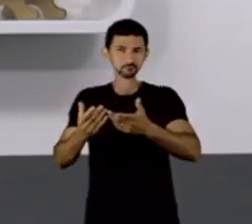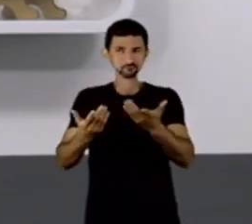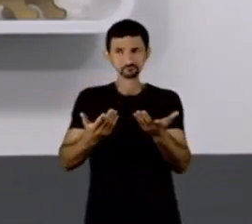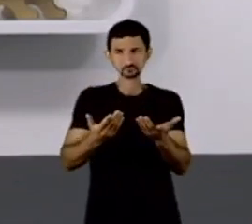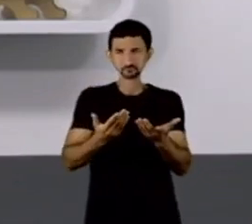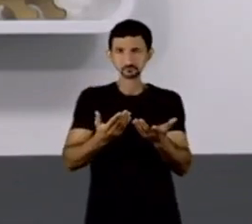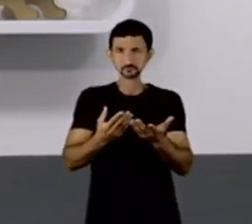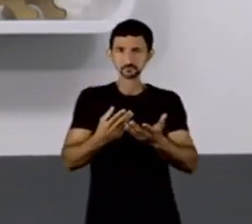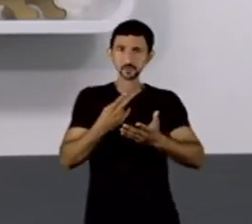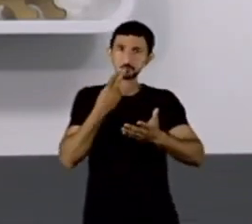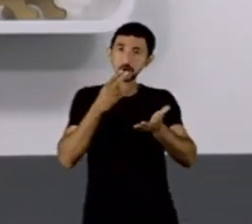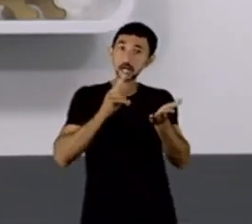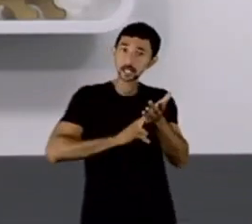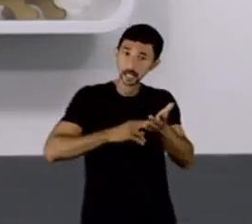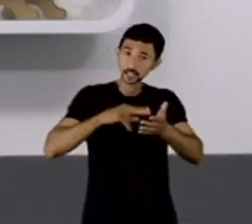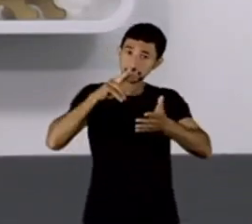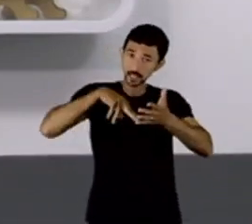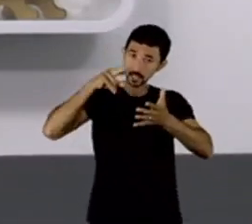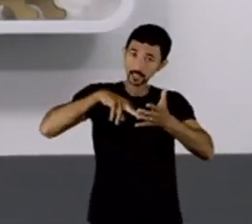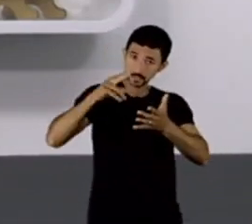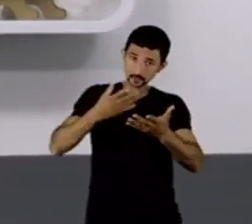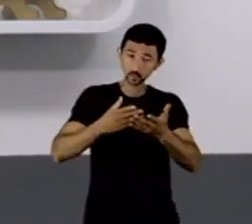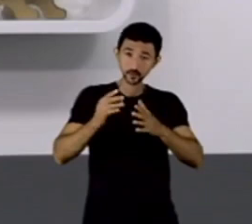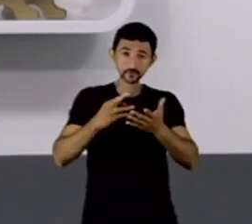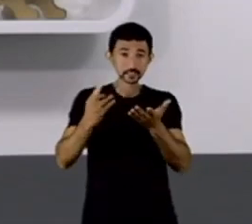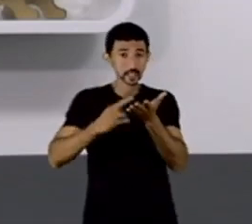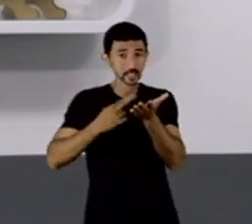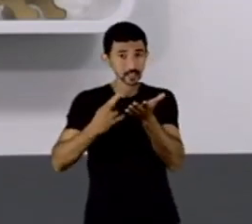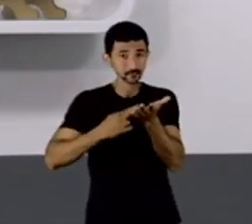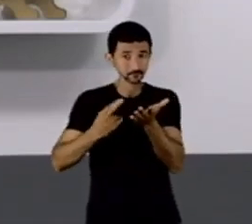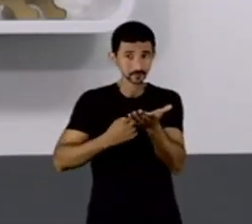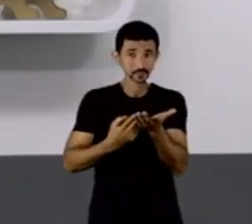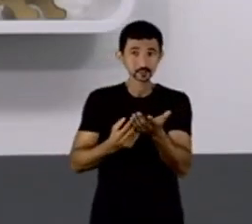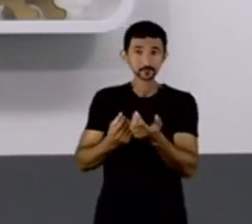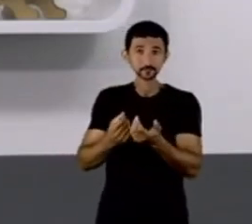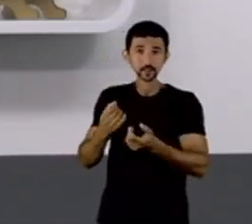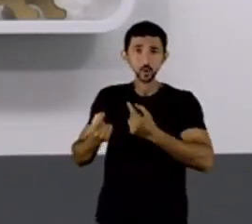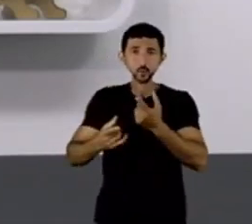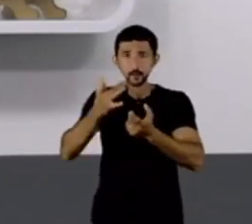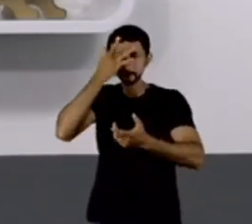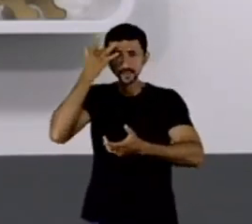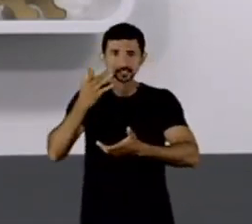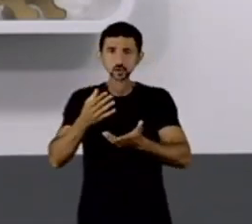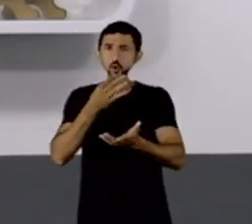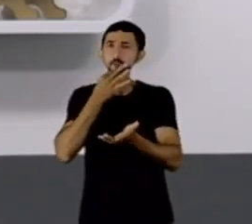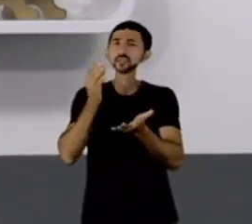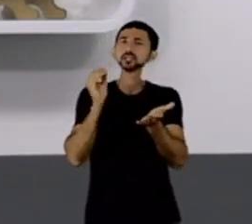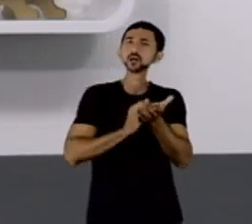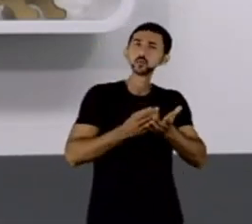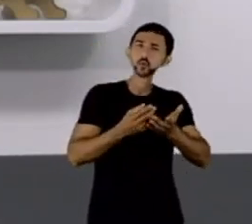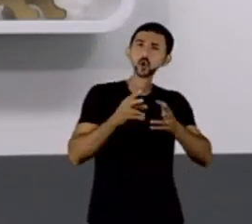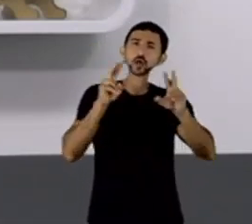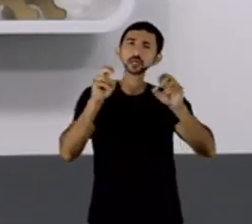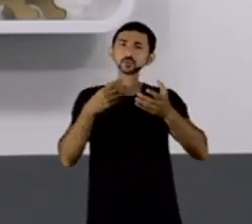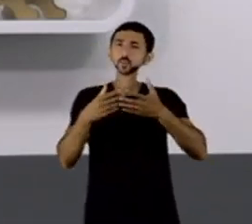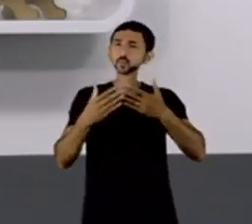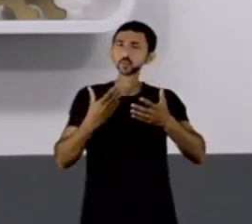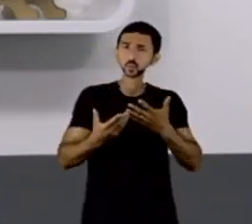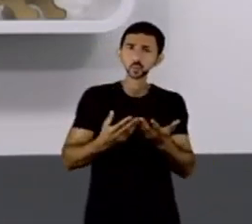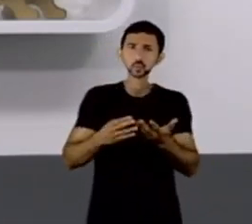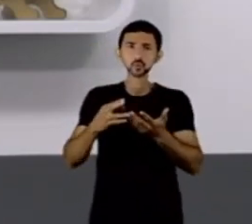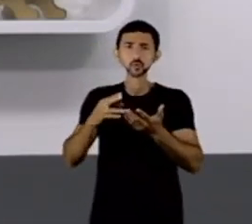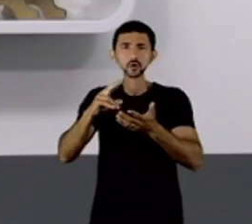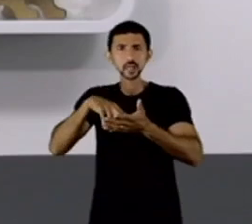numa carta do leitor, que aparece às vezes nas revistas, em que alguém se posiciona a respeito de algum assunto que leu